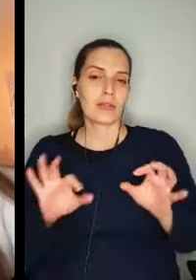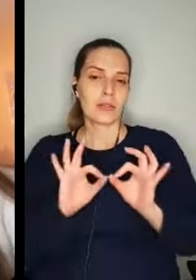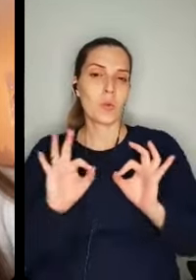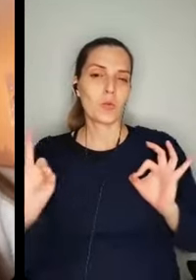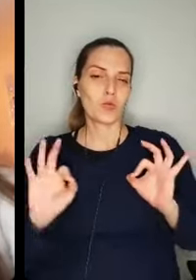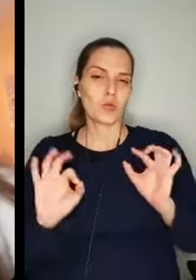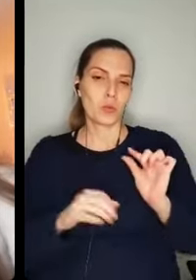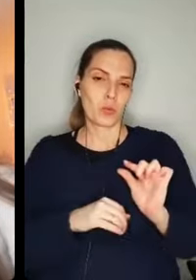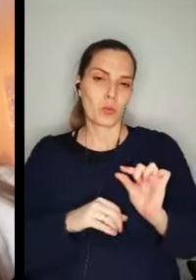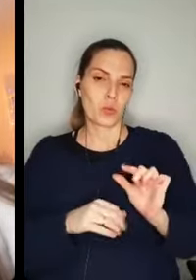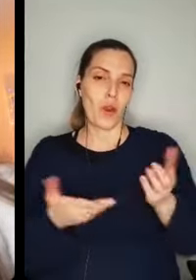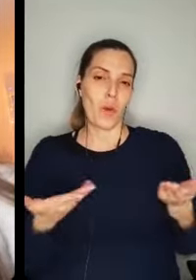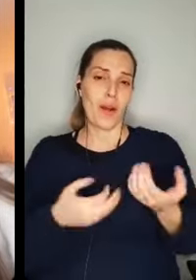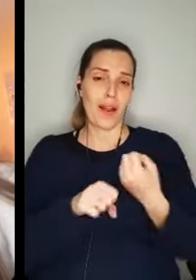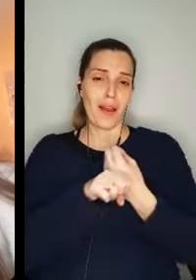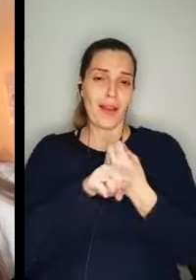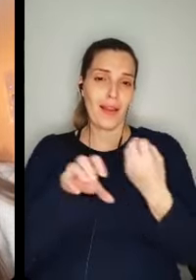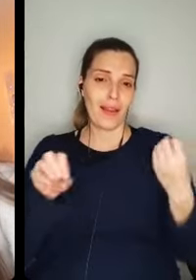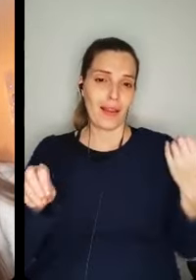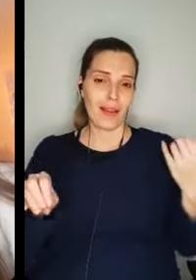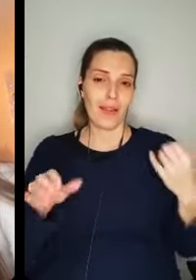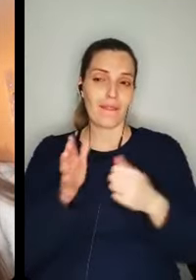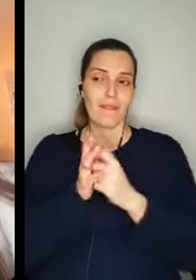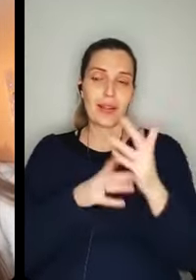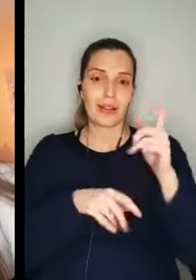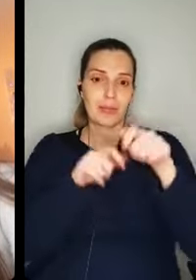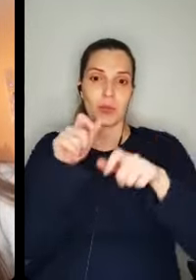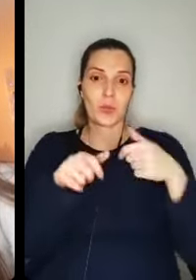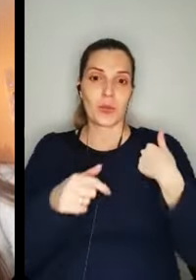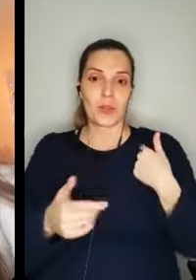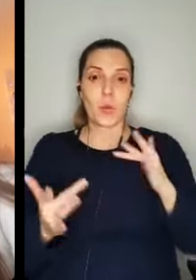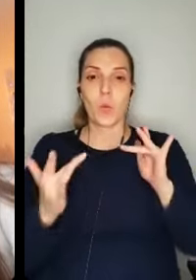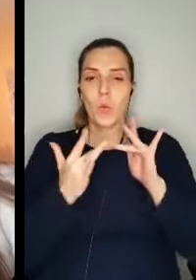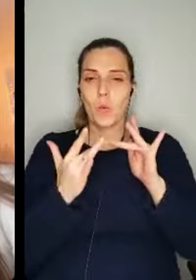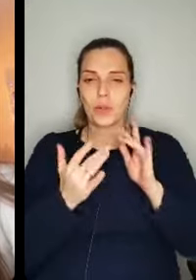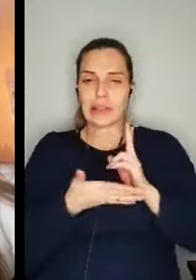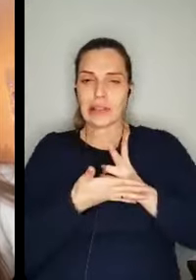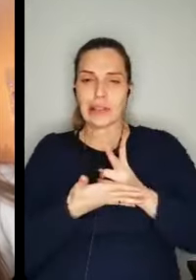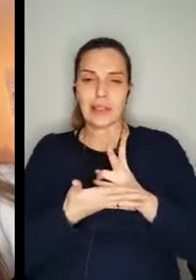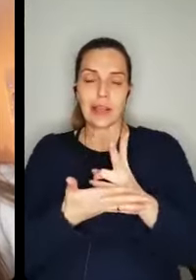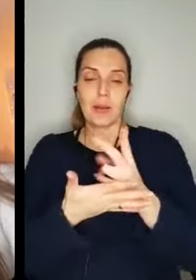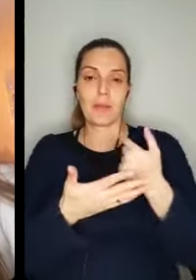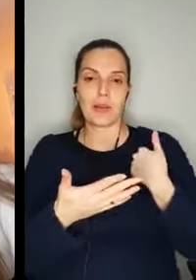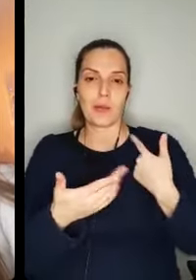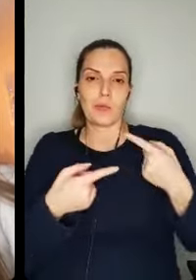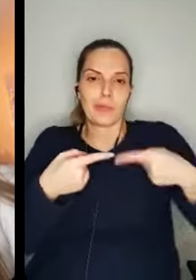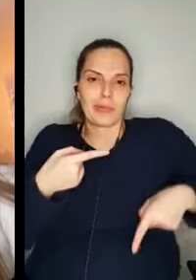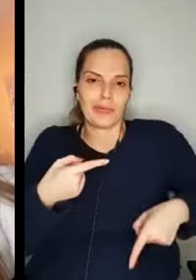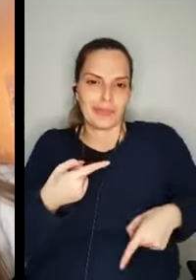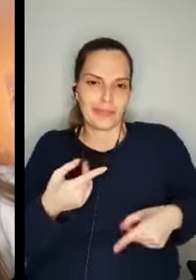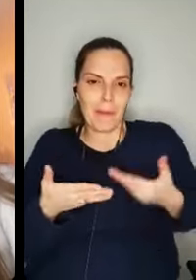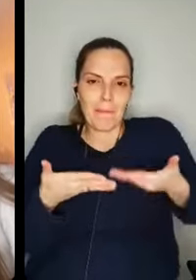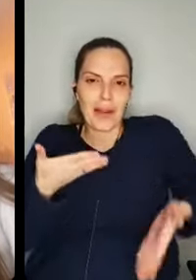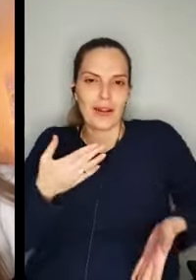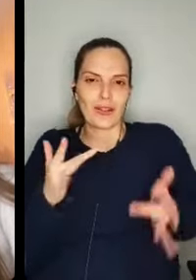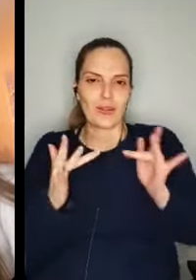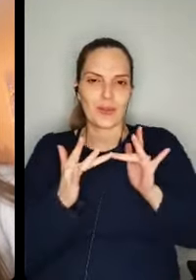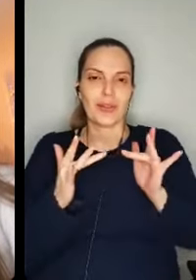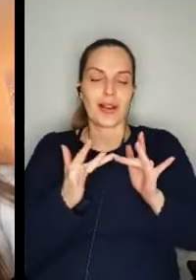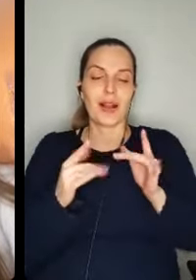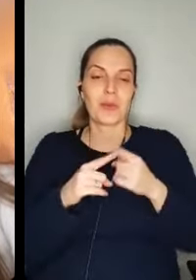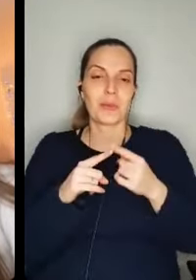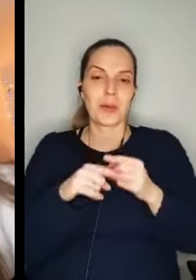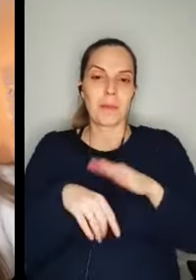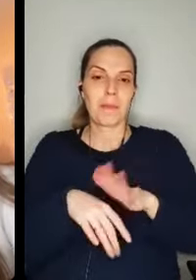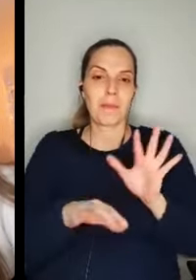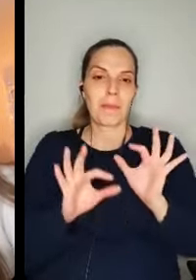Tem várias pessoas que eu tinha contato, acabei perdendo contato. Porque tu acaba se distanciando e de noite também, por exemplo, agora no